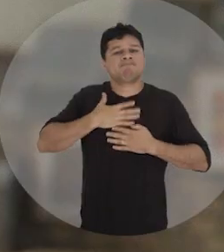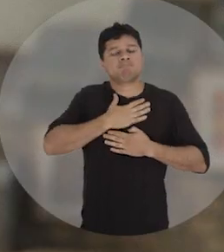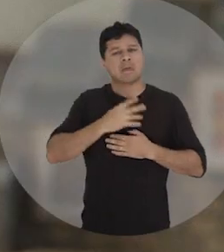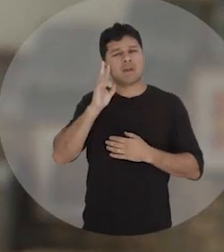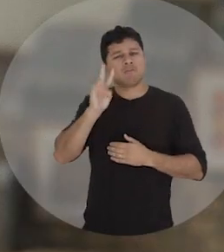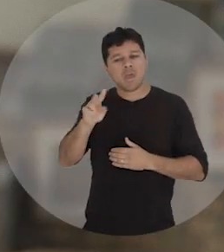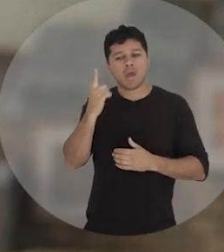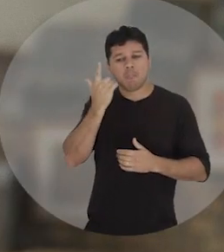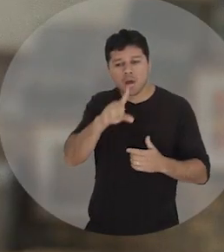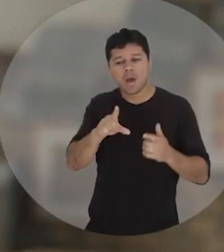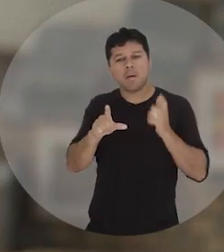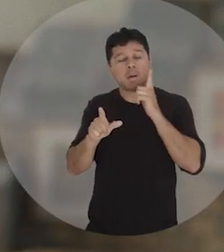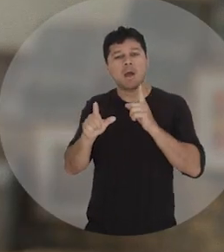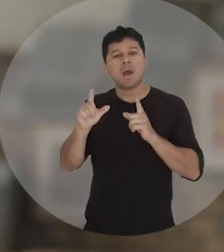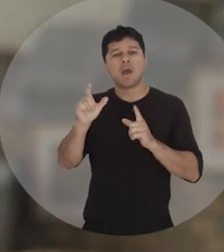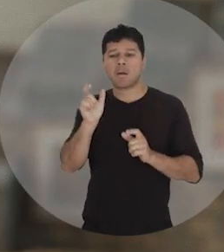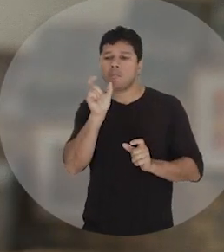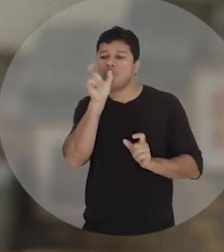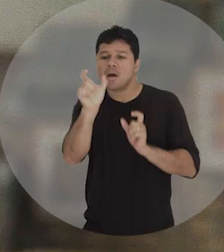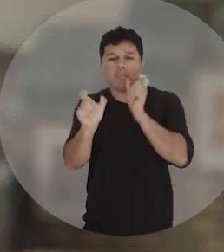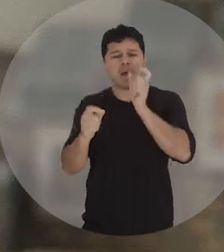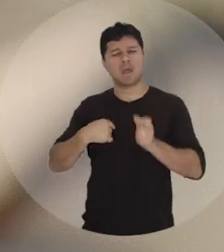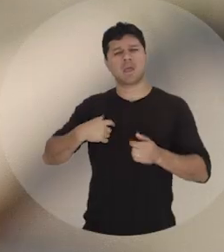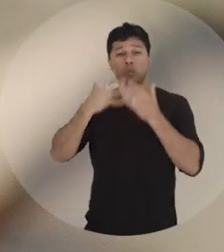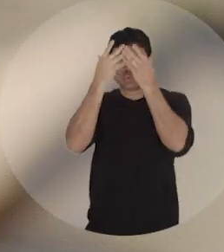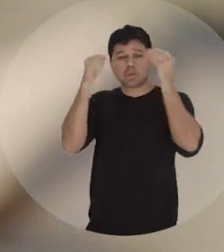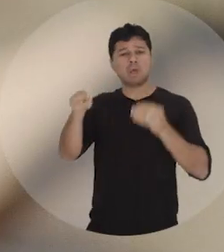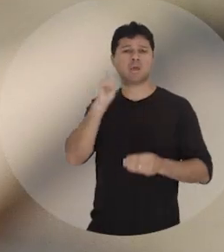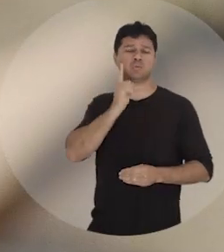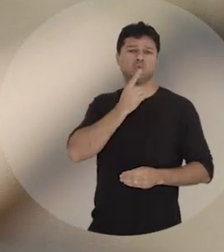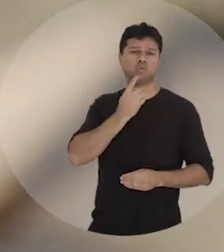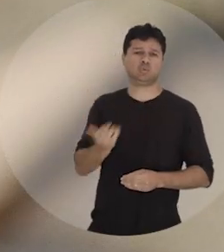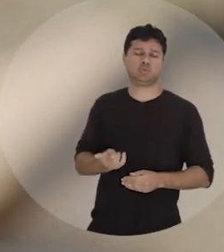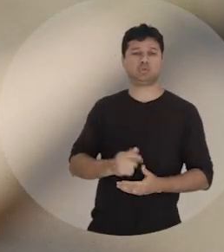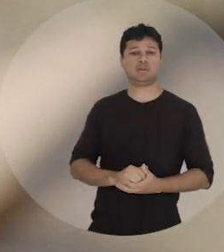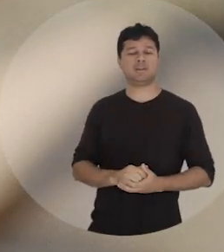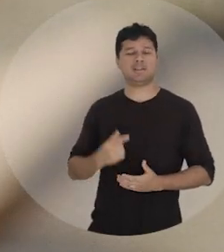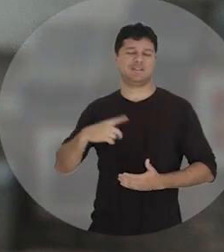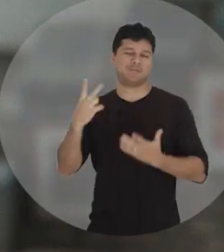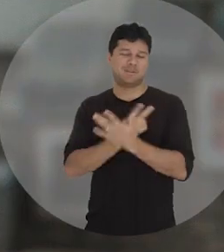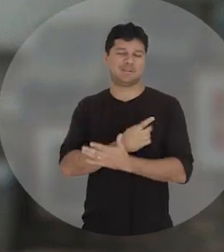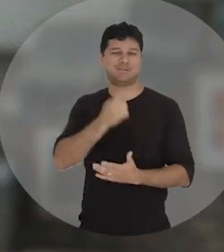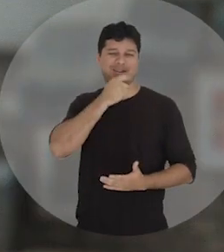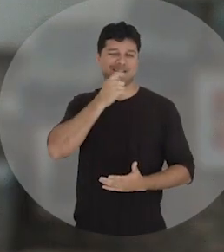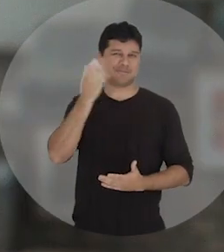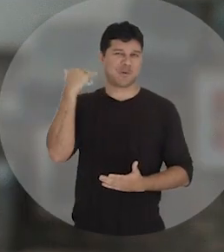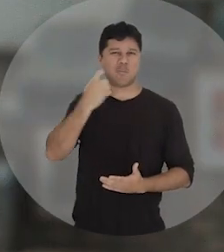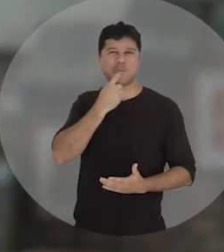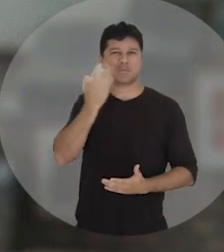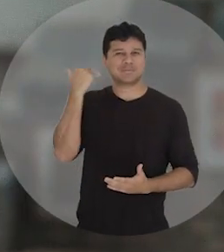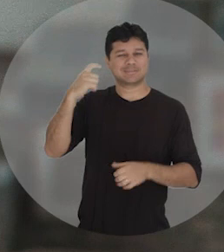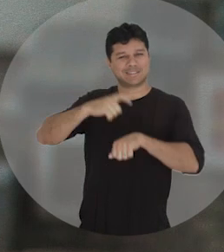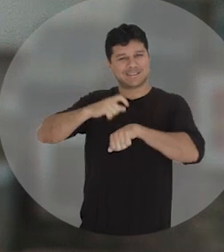É muito gratificante, né, você vê que a cada conquista, a cada palavrinha nova que ela fala, eu até esqueço hoje que eles são surdos, entendeu? Um caso engraçado que aconteceu